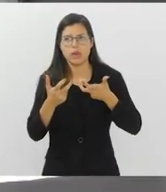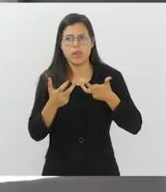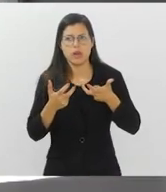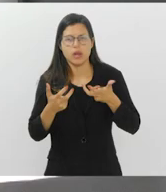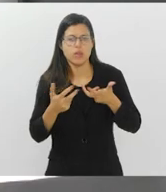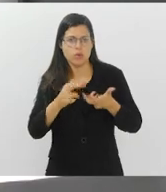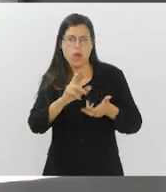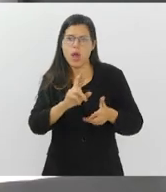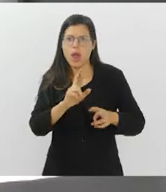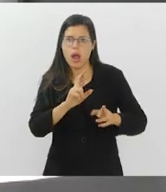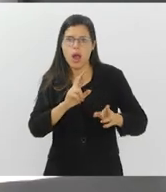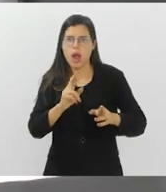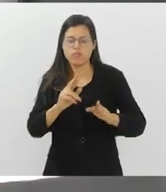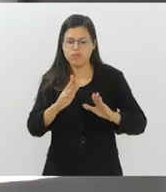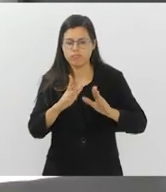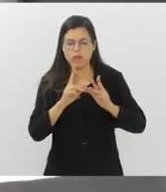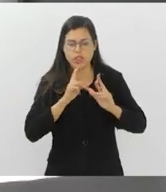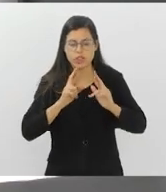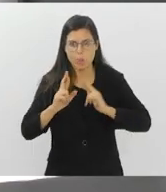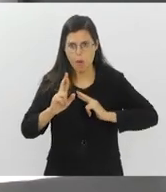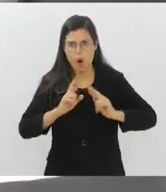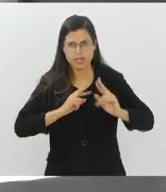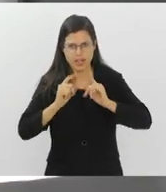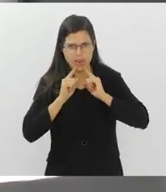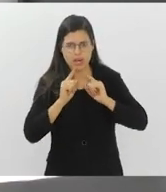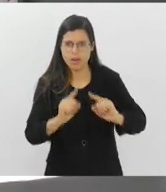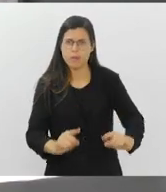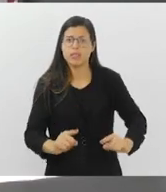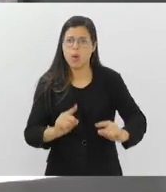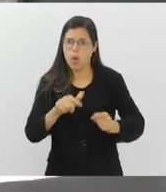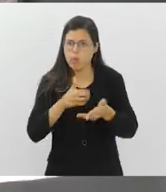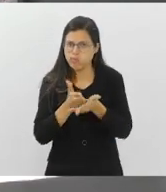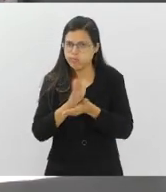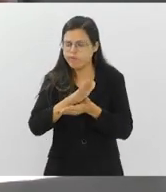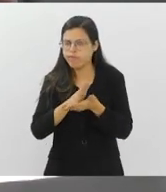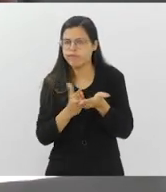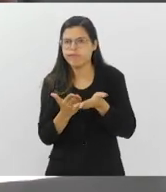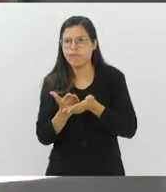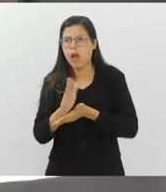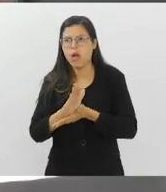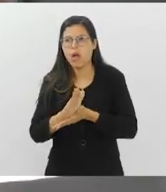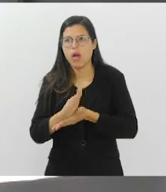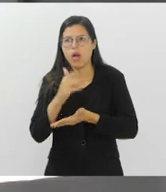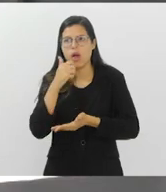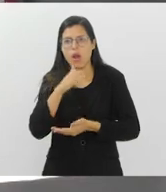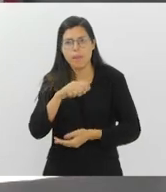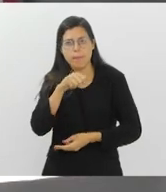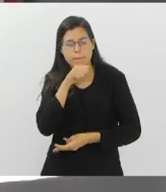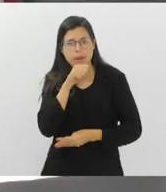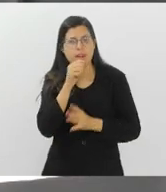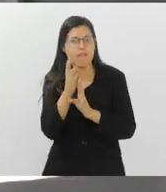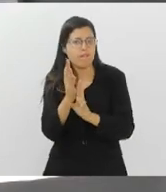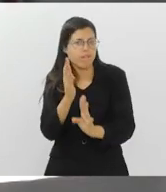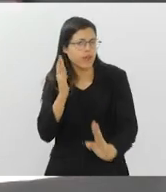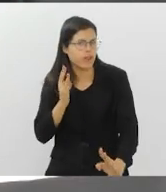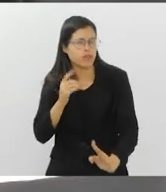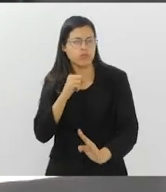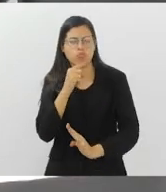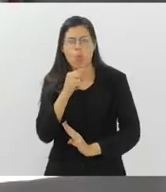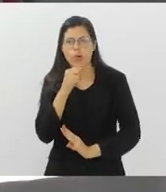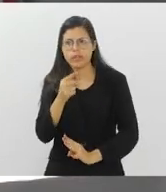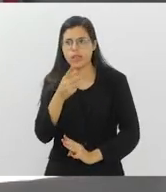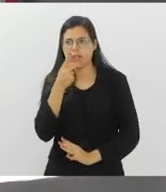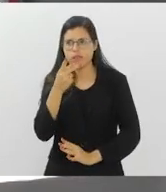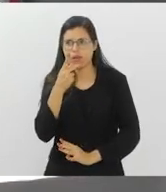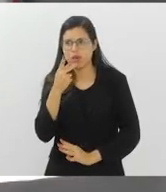resposta é o que mais incomoda em algum momento, e em todos os momentos, essas mães que ficam na fila, não conseguem falar. Eu recebi